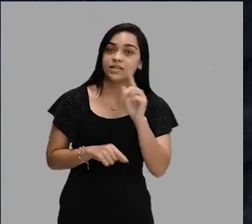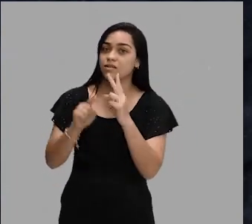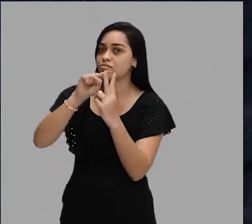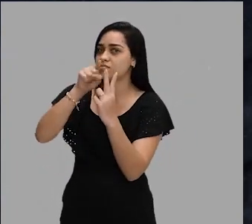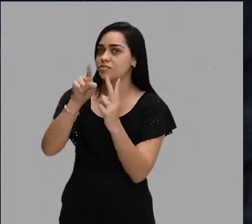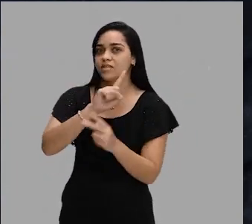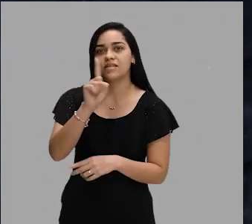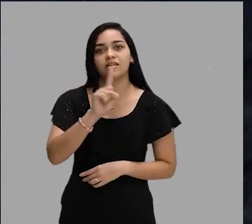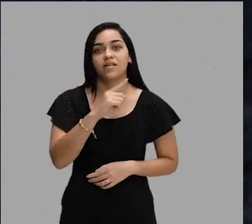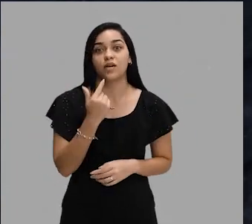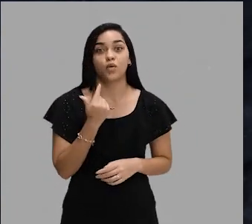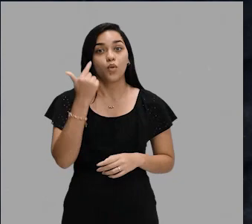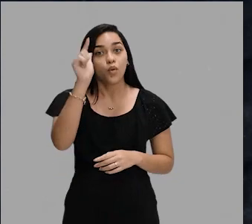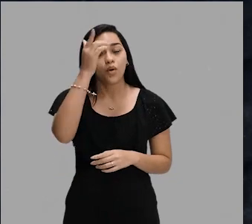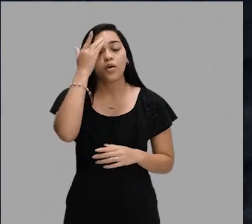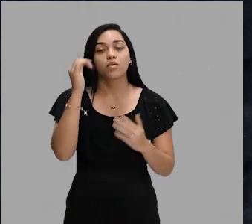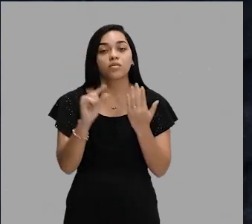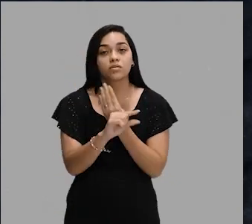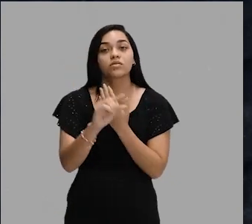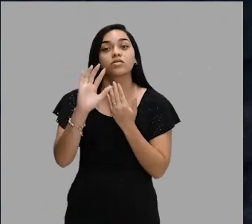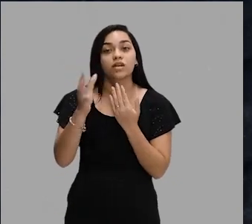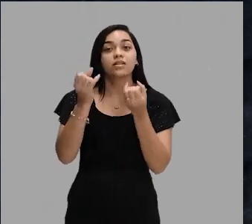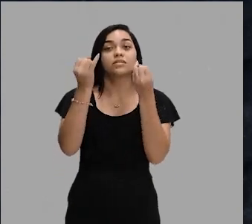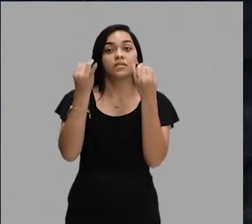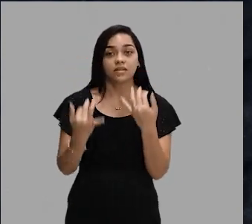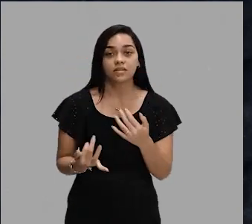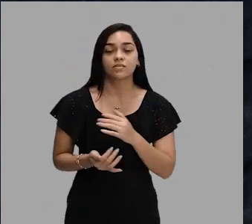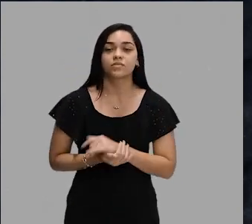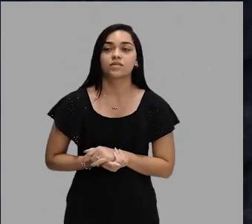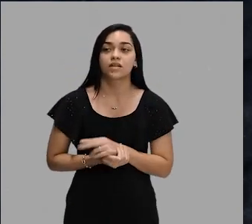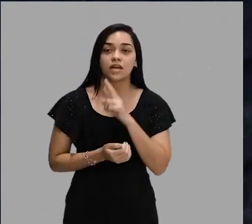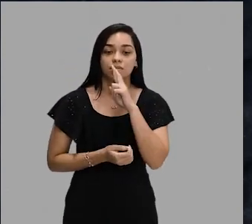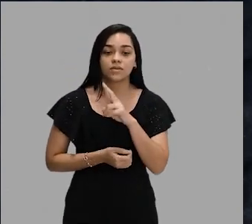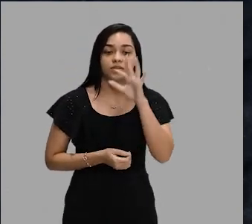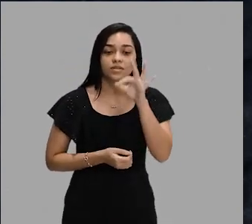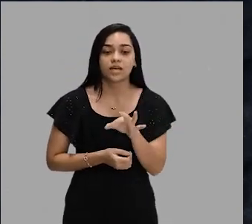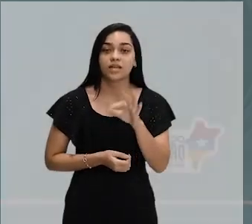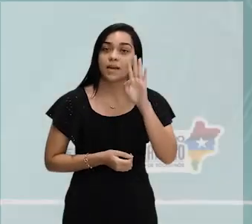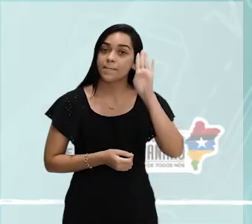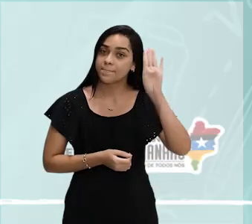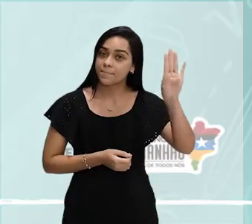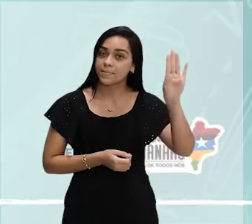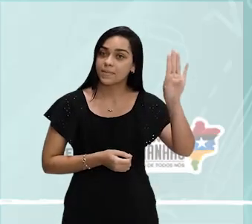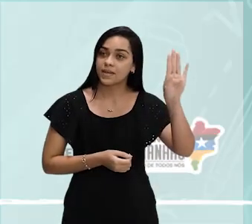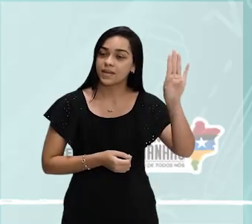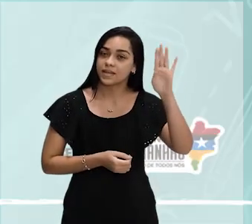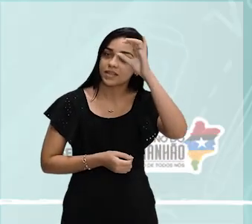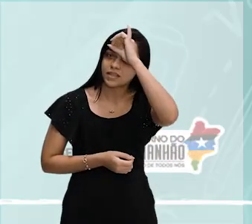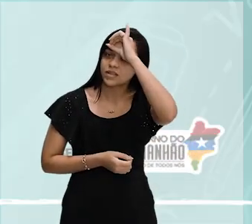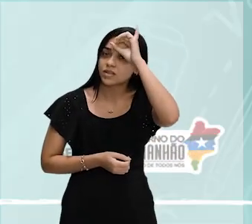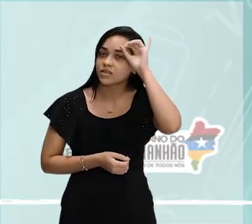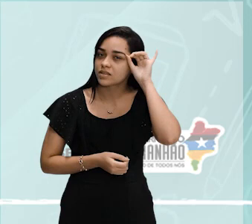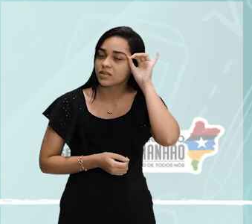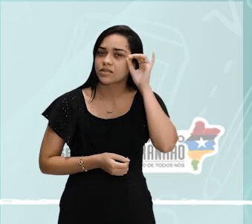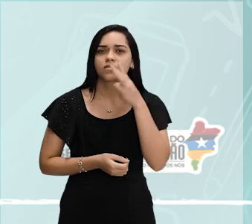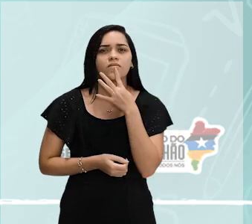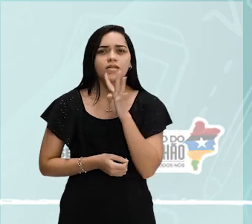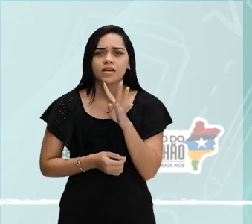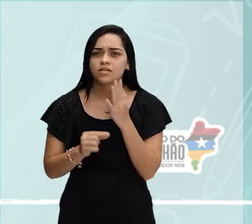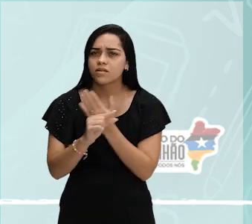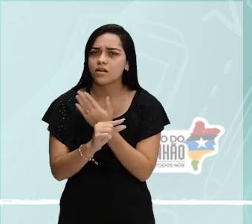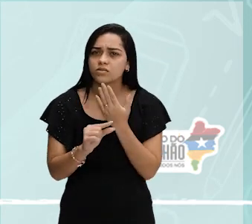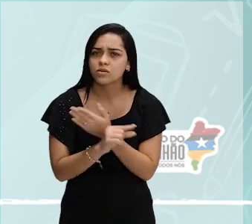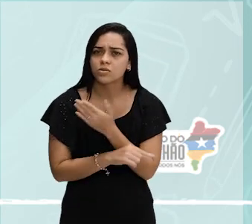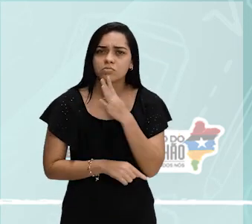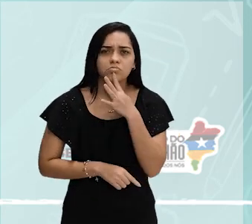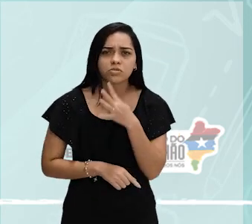Moreninha e Escrava Isaura, outro autor que nós já falamos em aulas anteriores. Resposta certa, letra B, Inocência. Não conhece o autor?